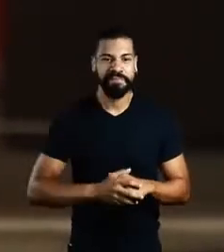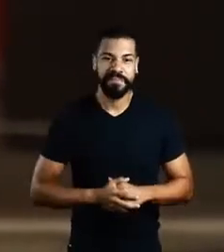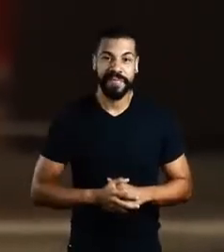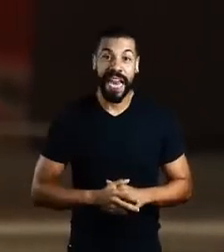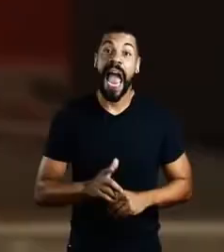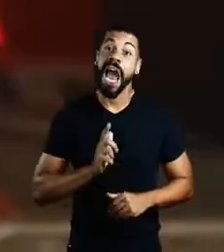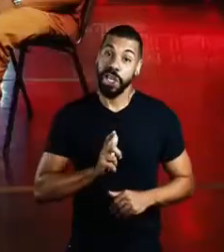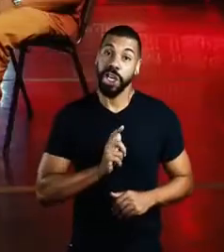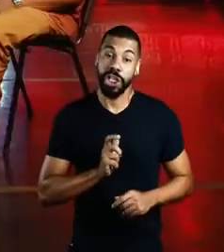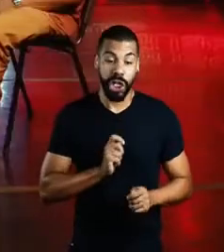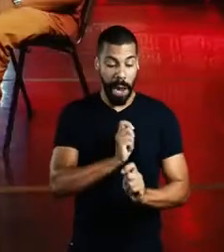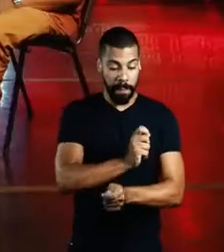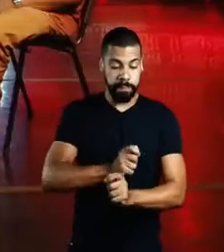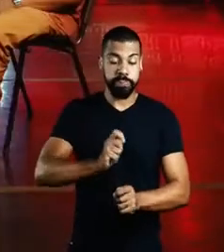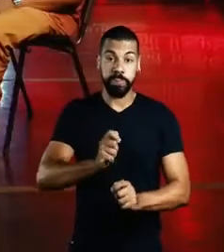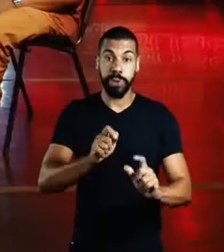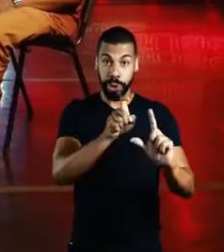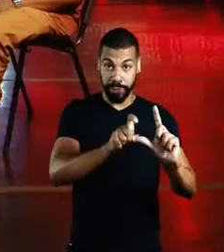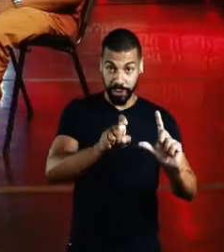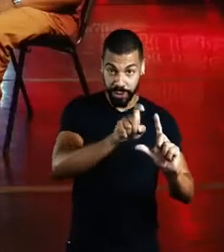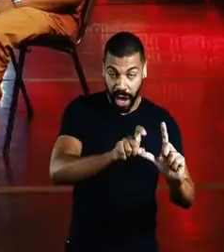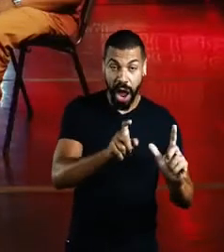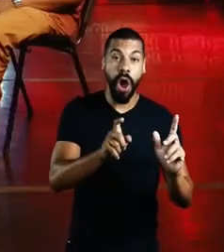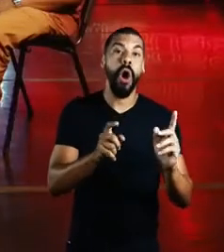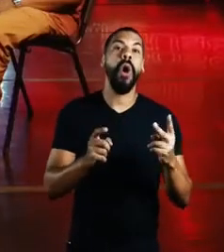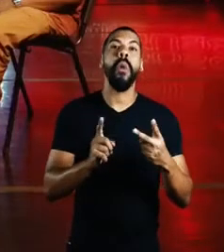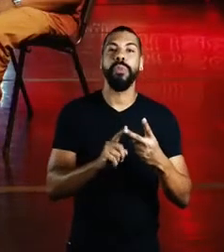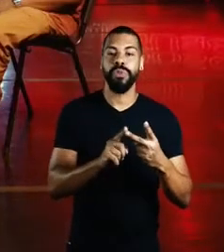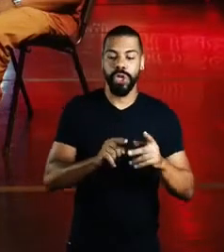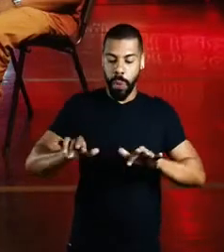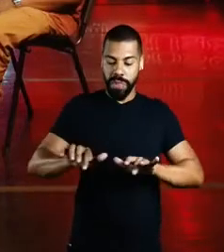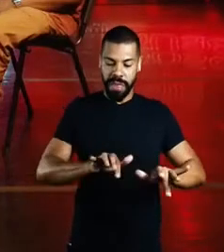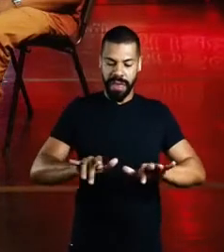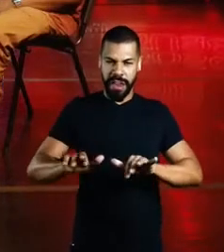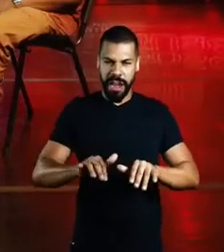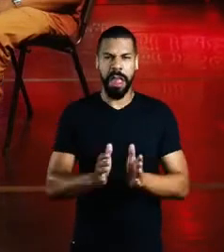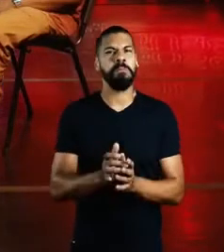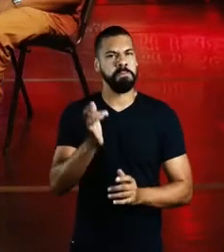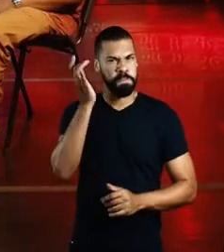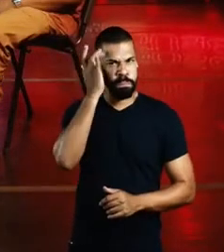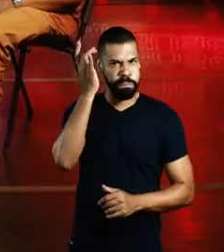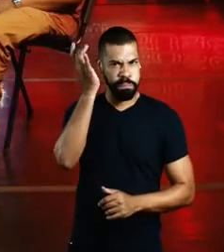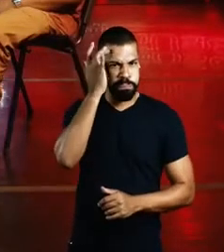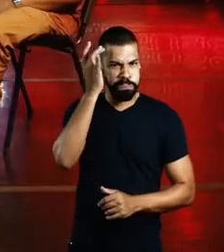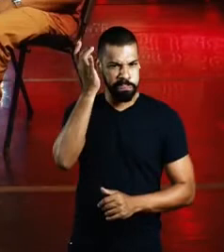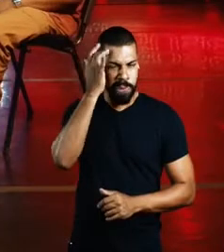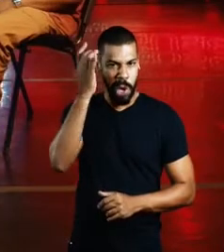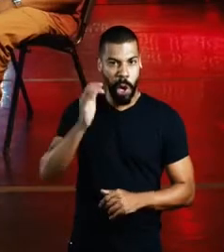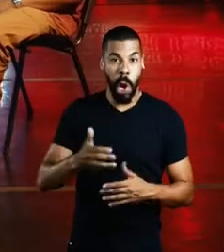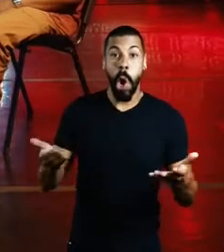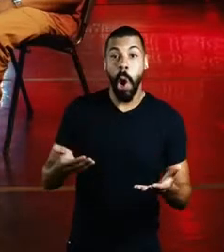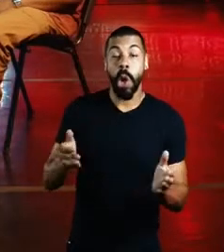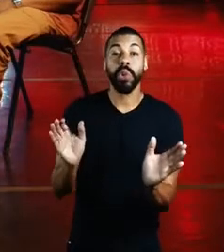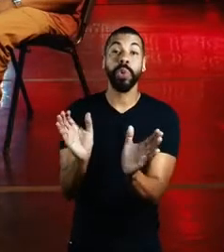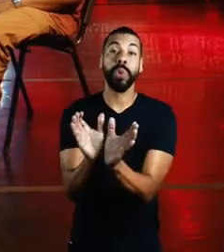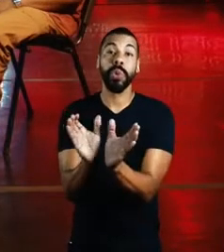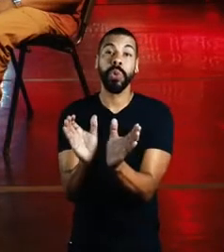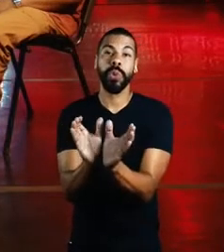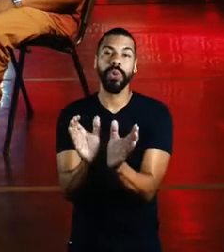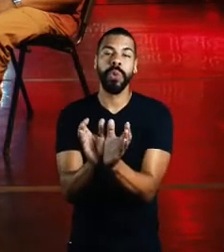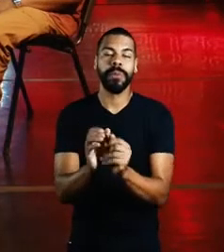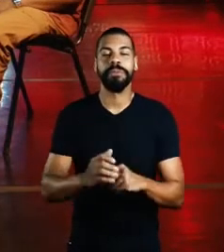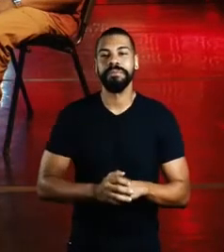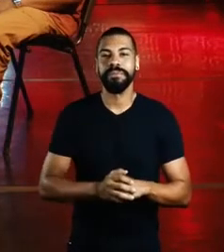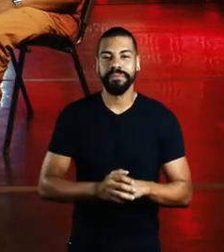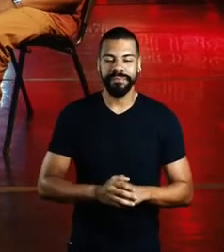tinha a bateria eletrônica, tinha os módulos, tinha um tecladista malandro também. O Maita hoje ele troca no Clube do Balanço, né? Com o Matoli,